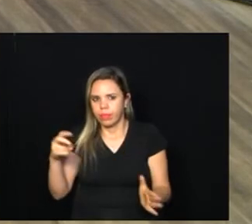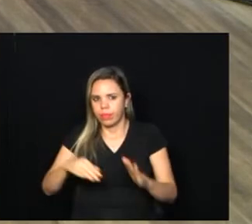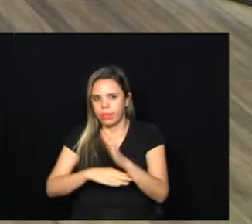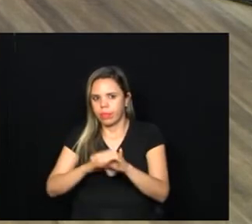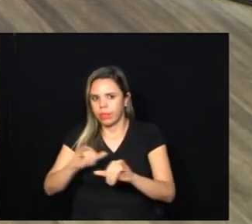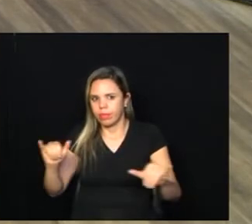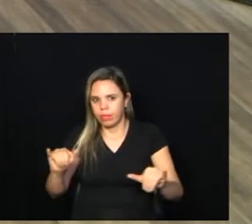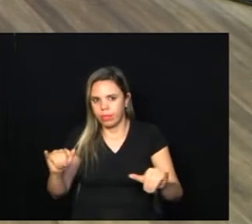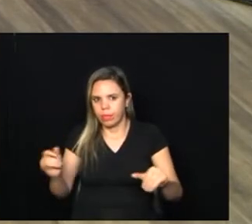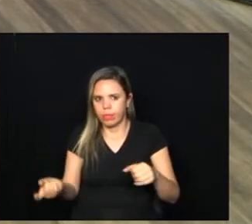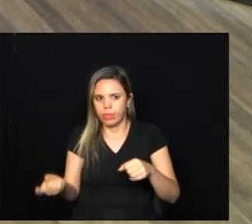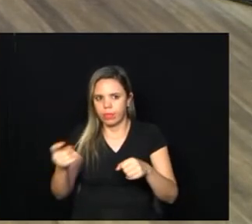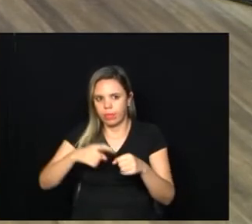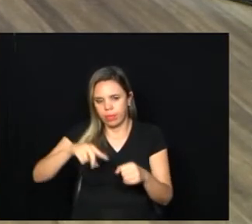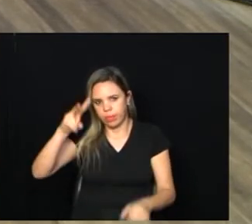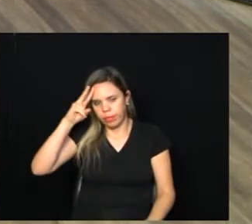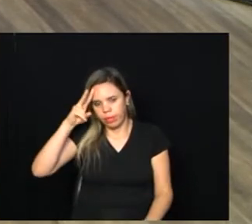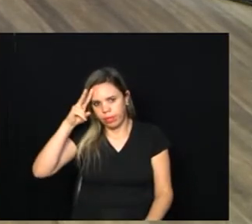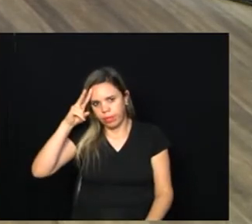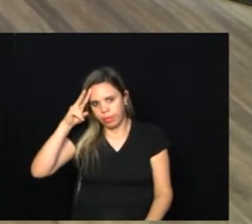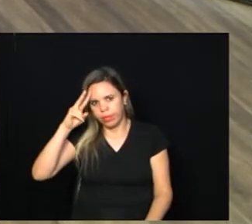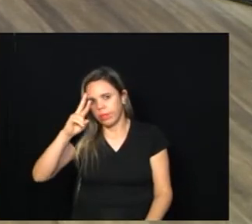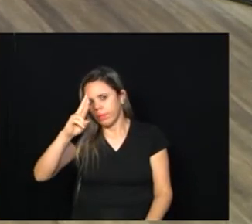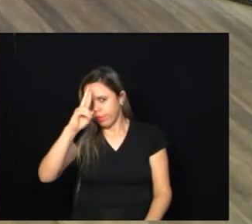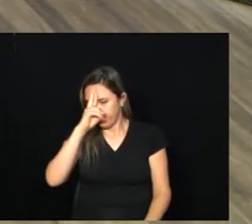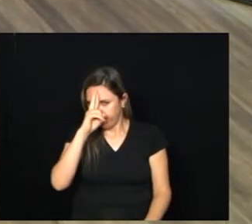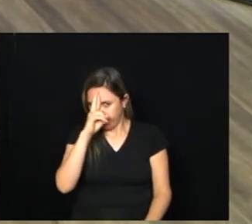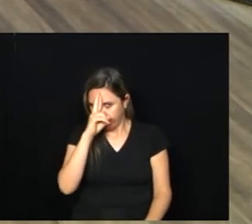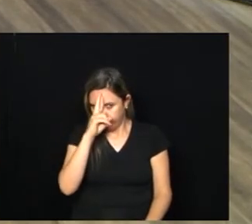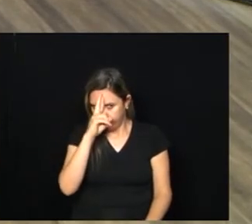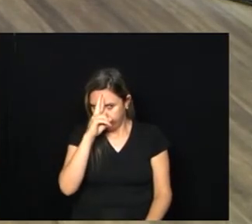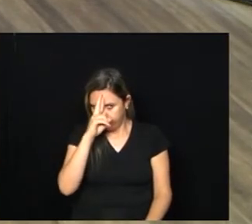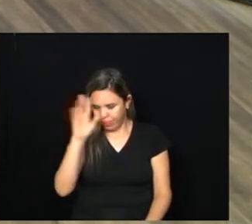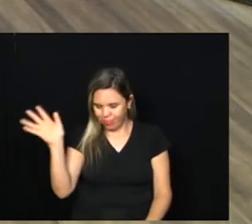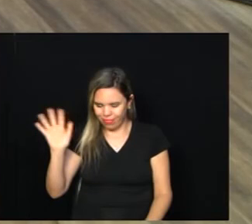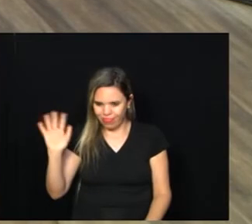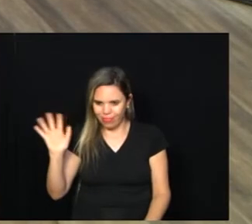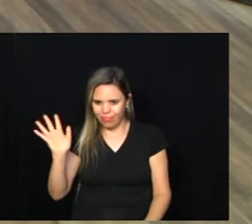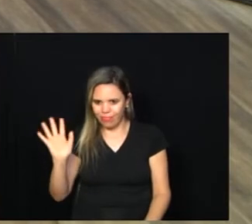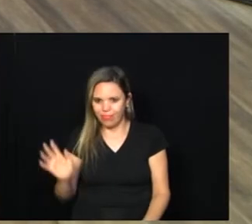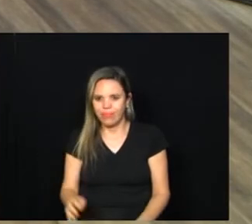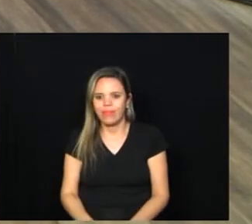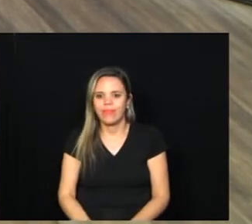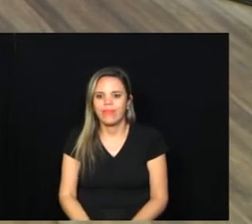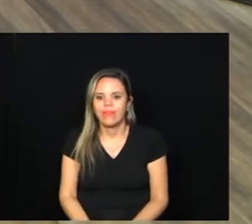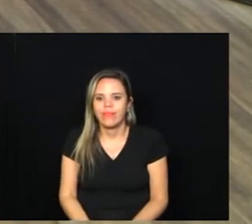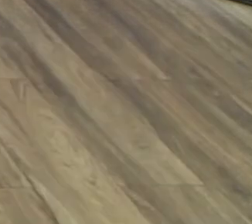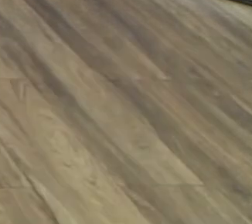Notícia retorna na segunda-feira ao meio-dia. Até lá. Tchau, tchau.